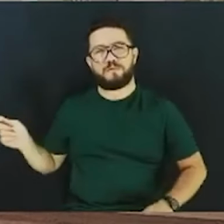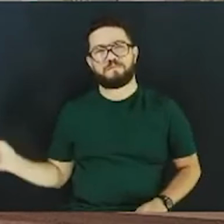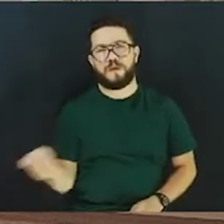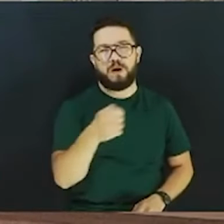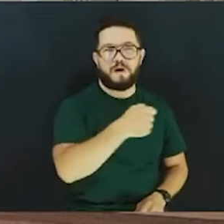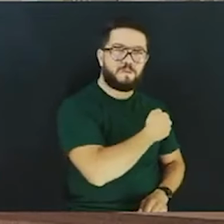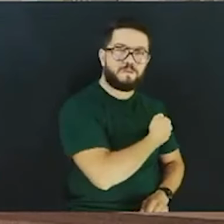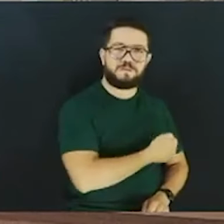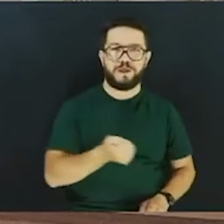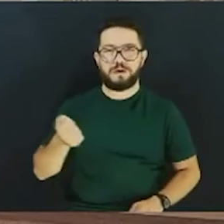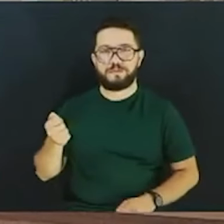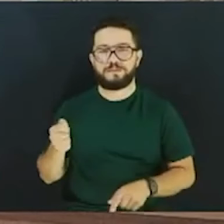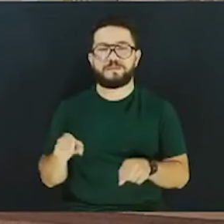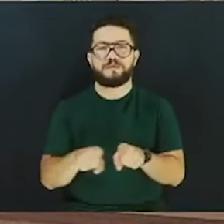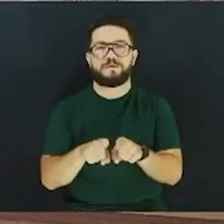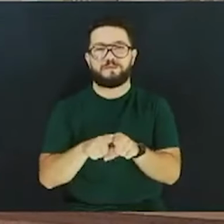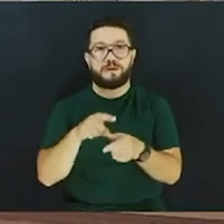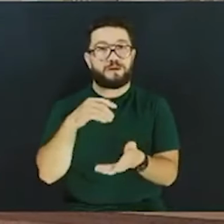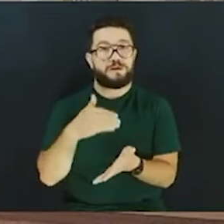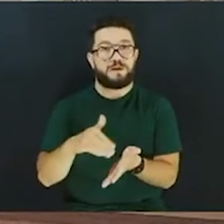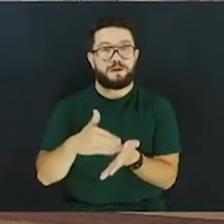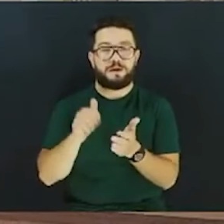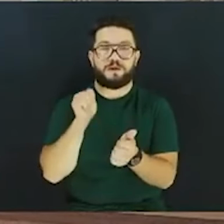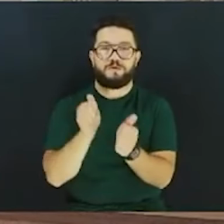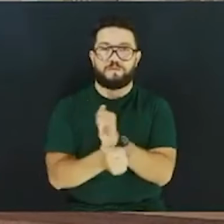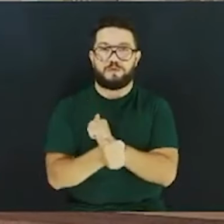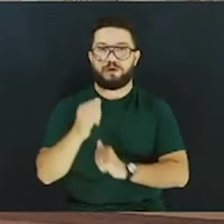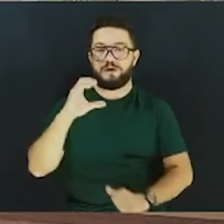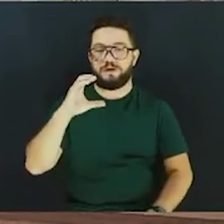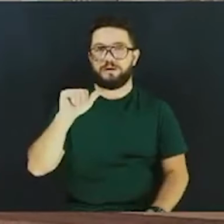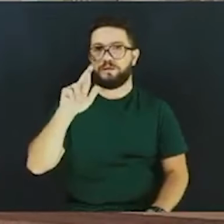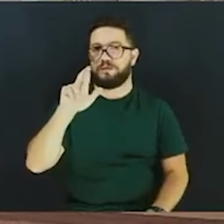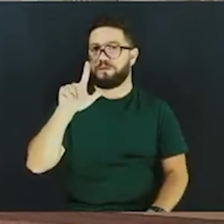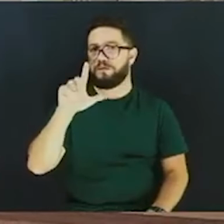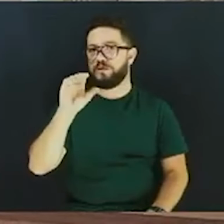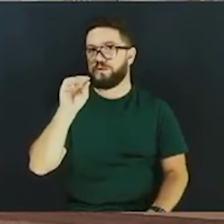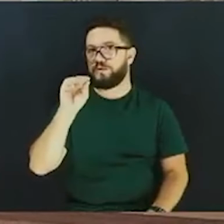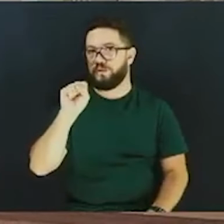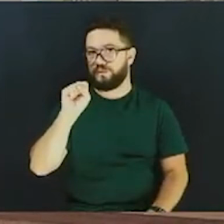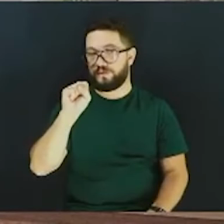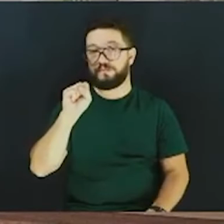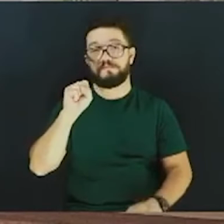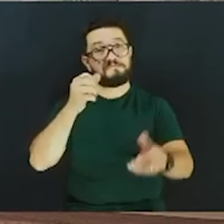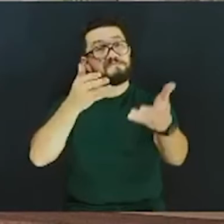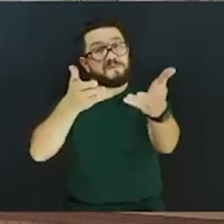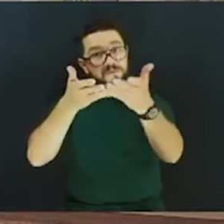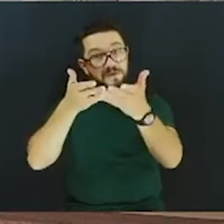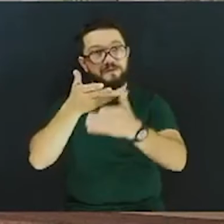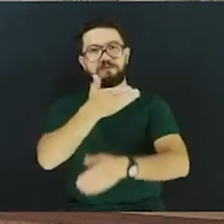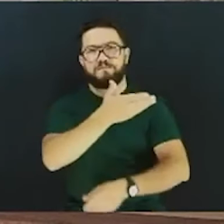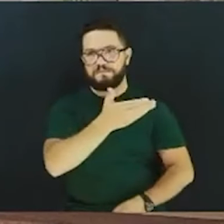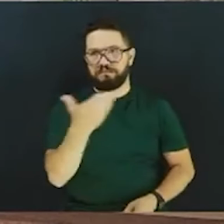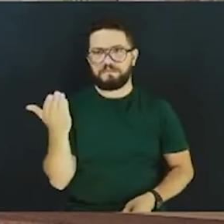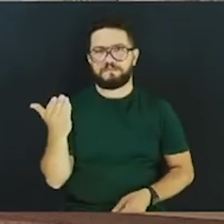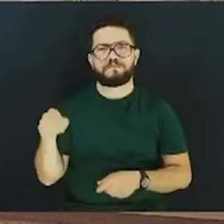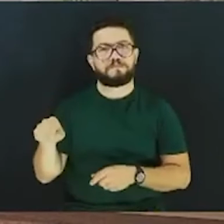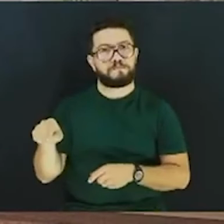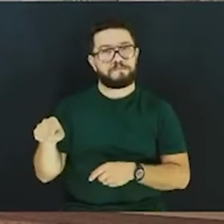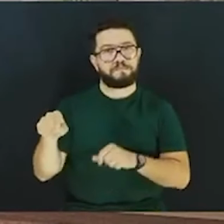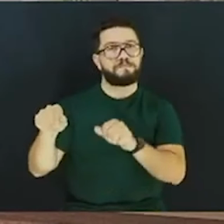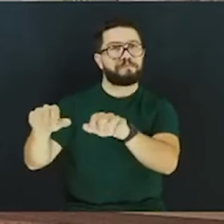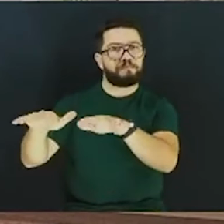Municipal de Esporte Carlos Eduardo pijac fica aqui então o convite para que todos possam participar e reverberar perante seus